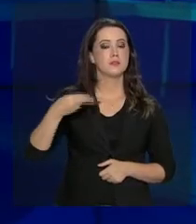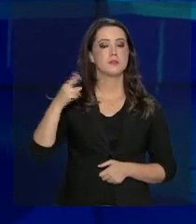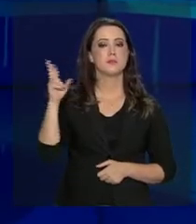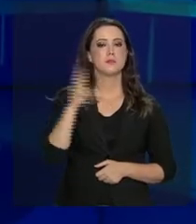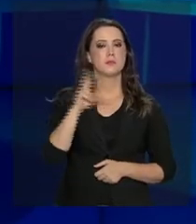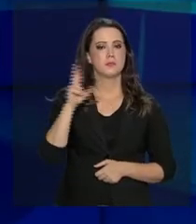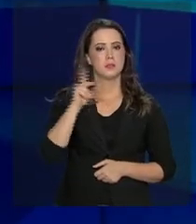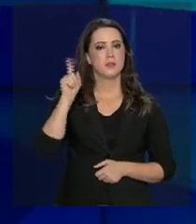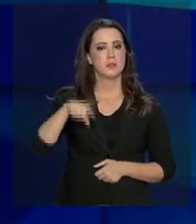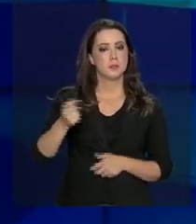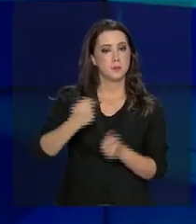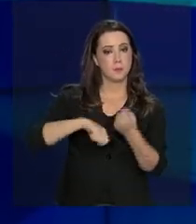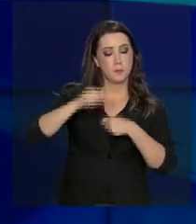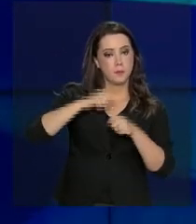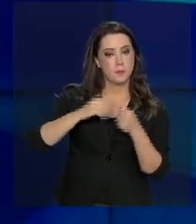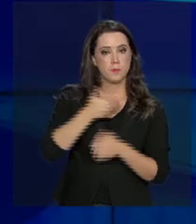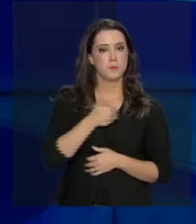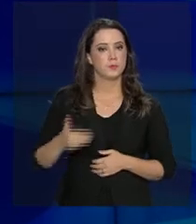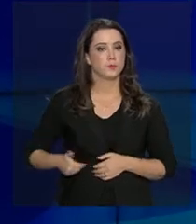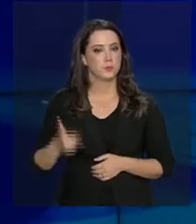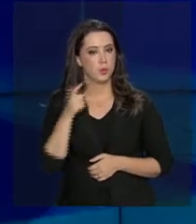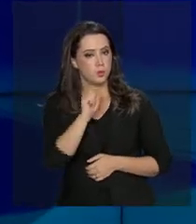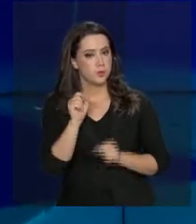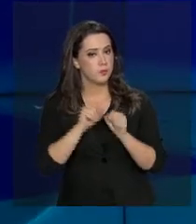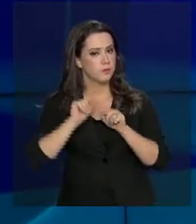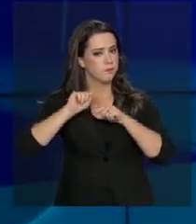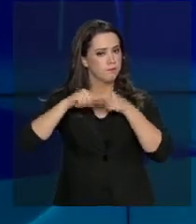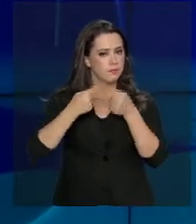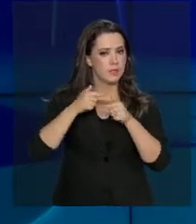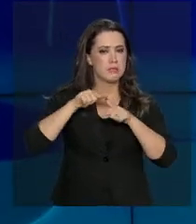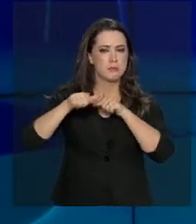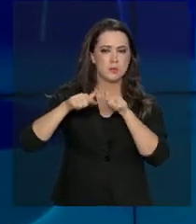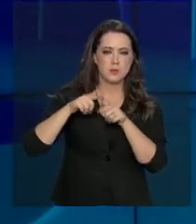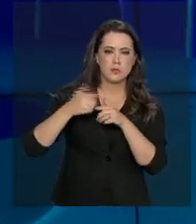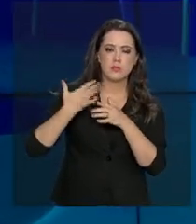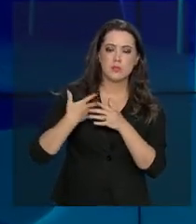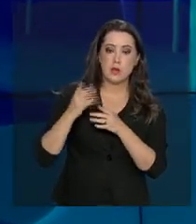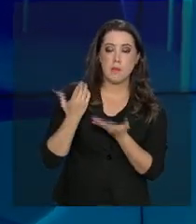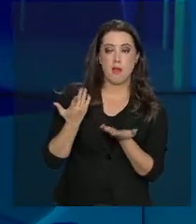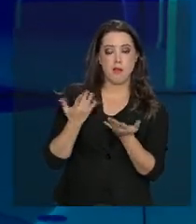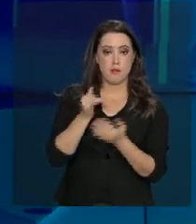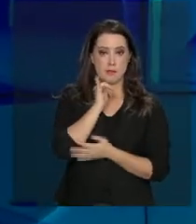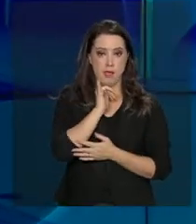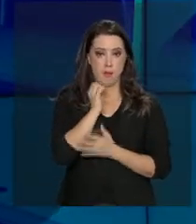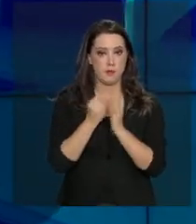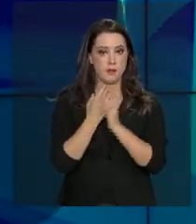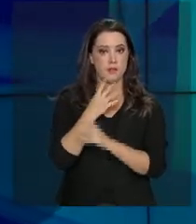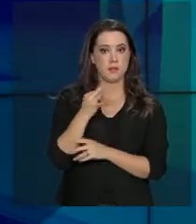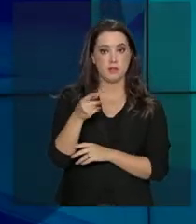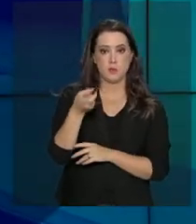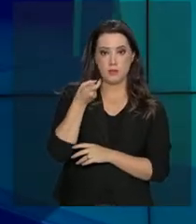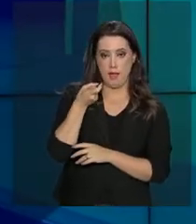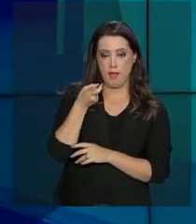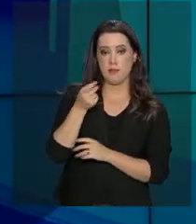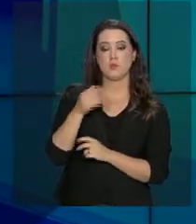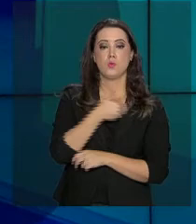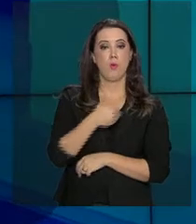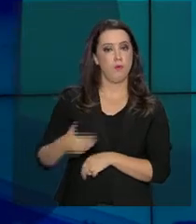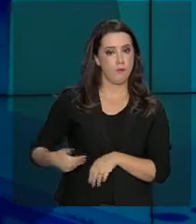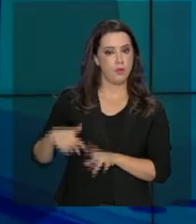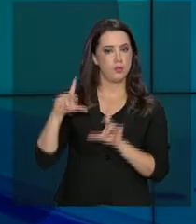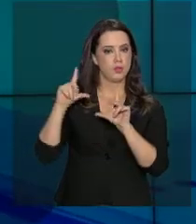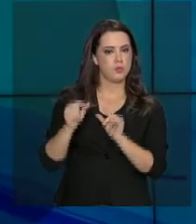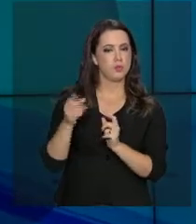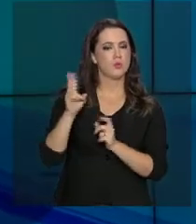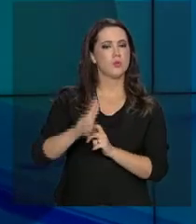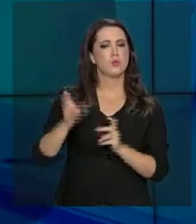milhões de reais essa foi a economia que o governo conseguiu após algumas ações como a criação do táxi gov que diminuiu o uso